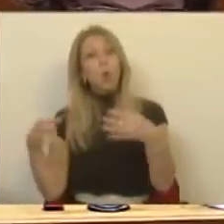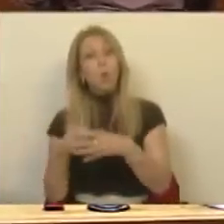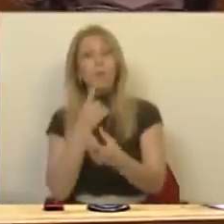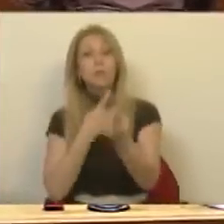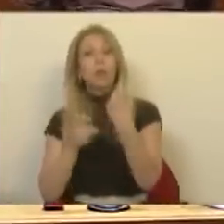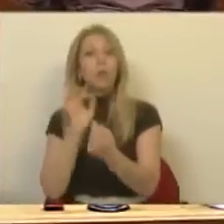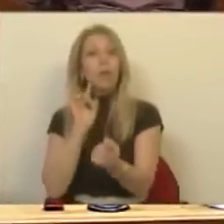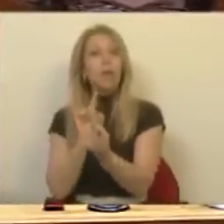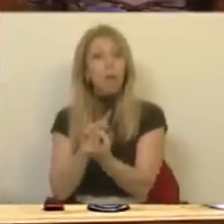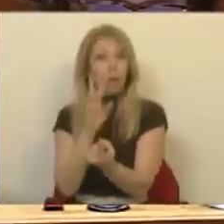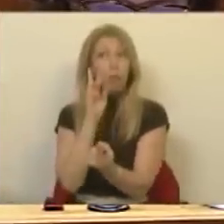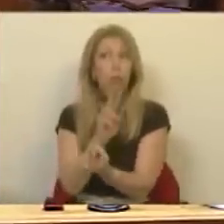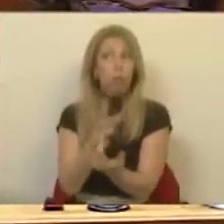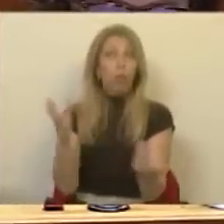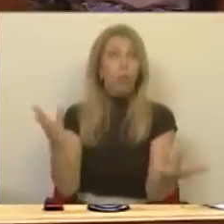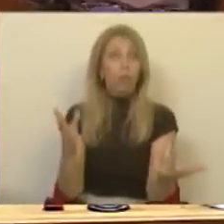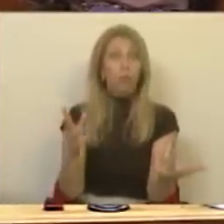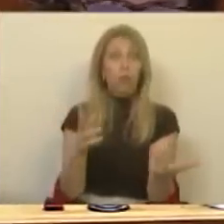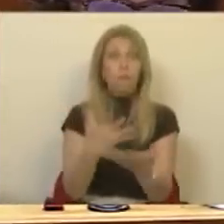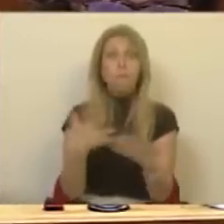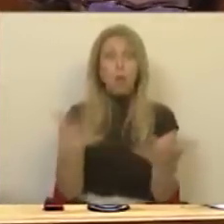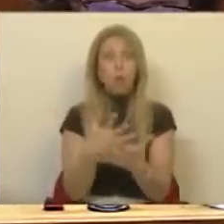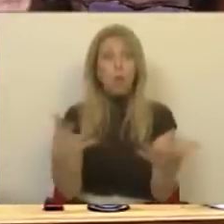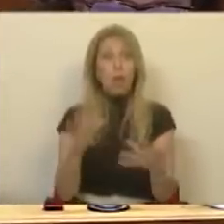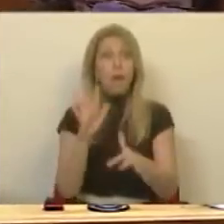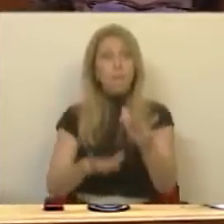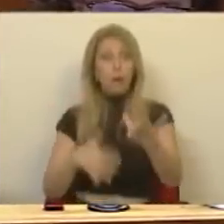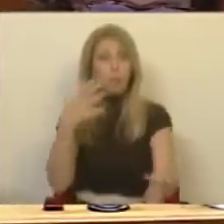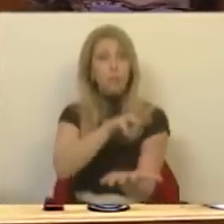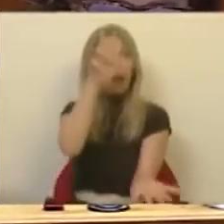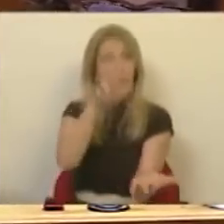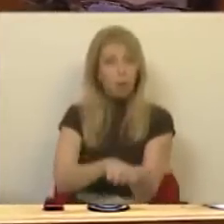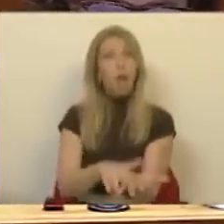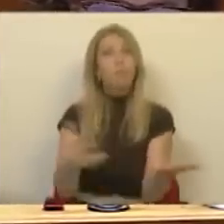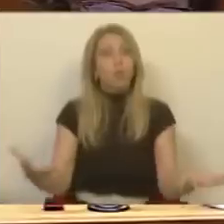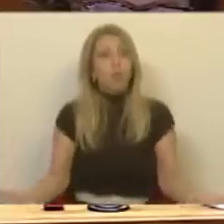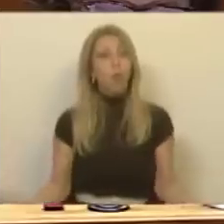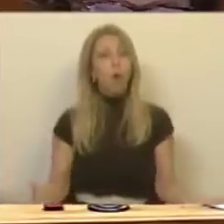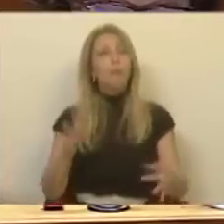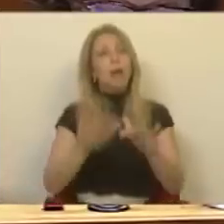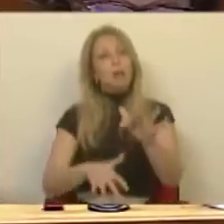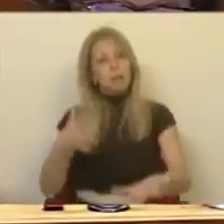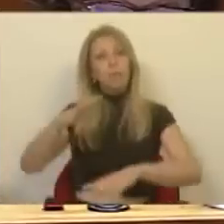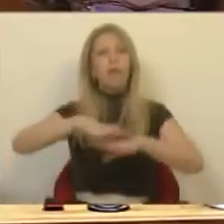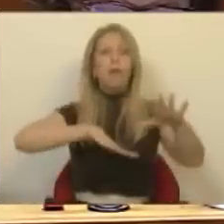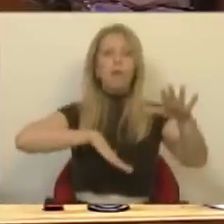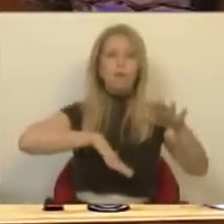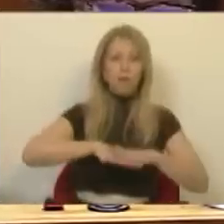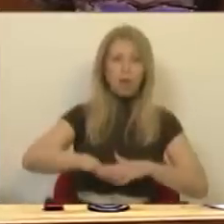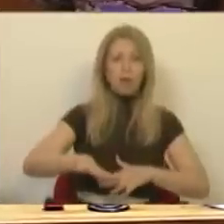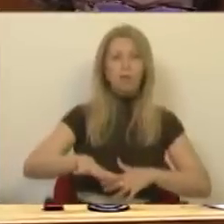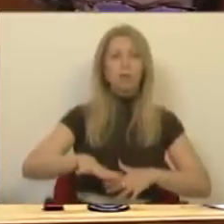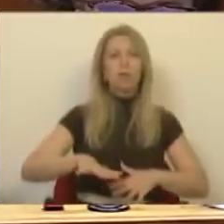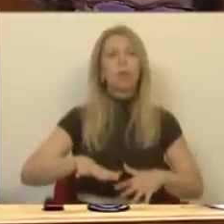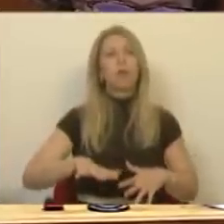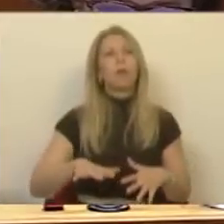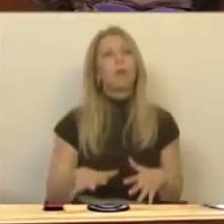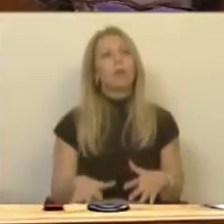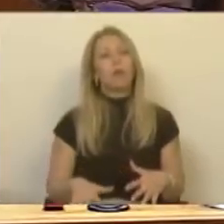quanto verifiquei foi viabilizada pela maioria parlamentar para cá Assembleia possa perceber a a